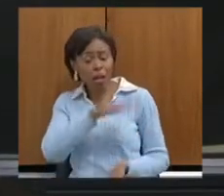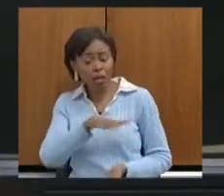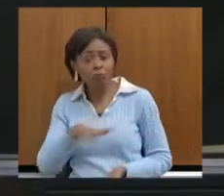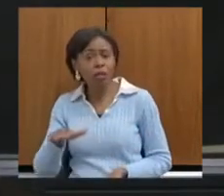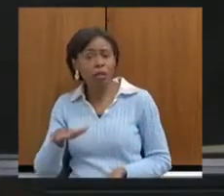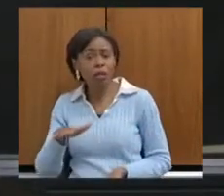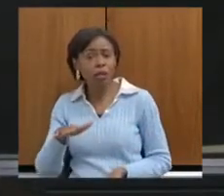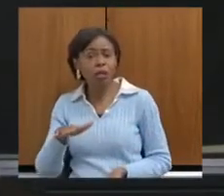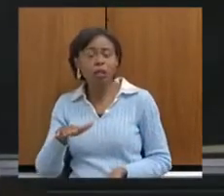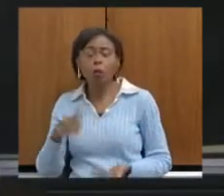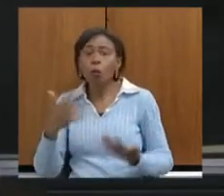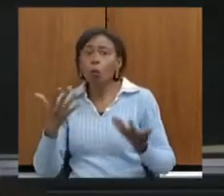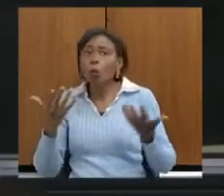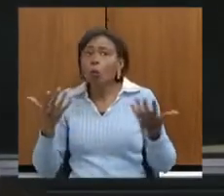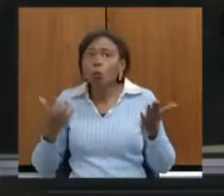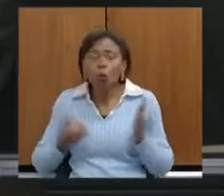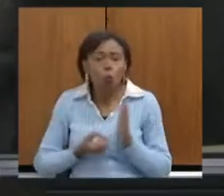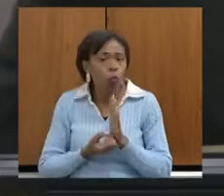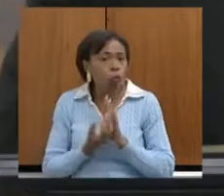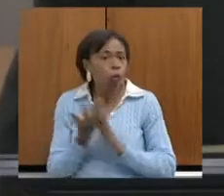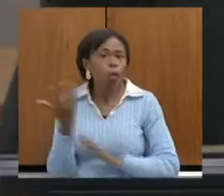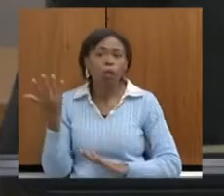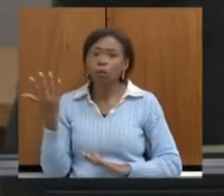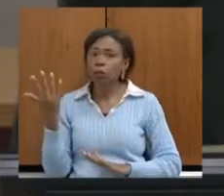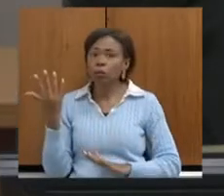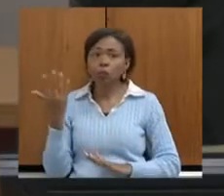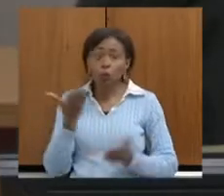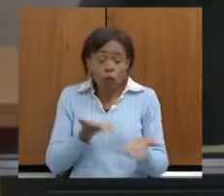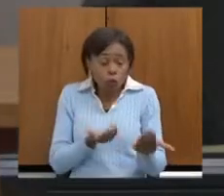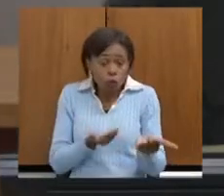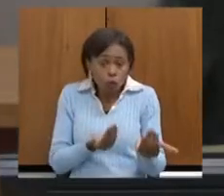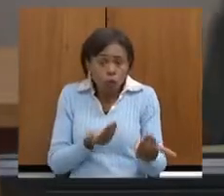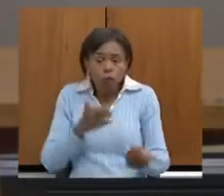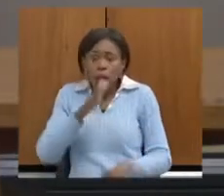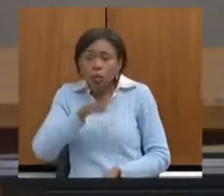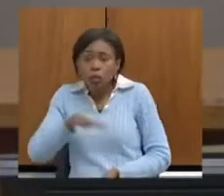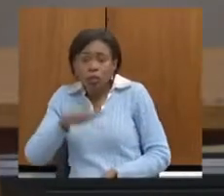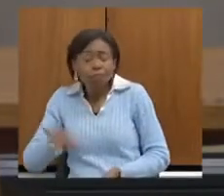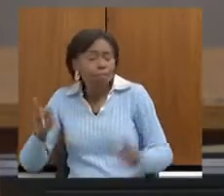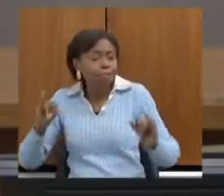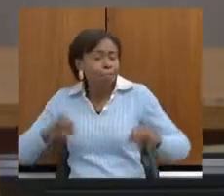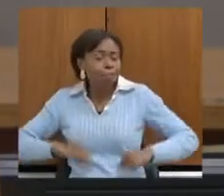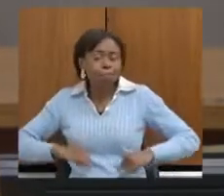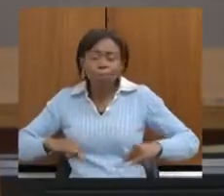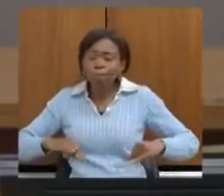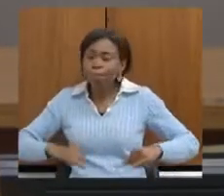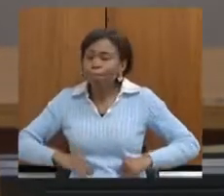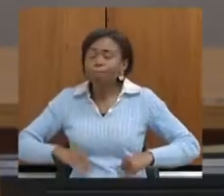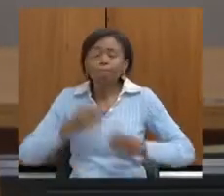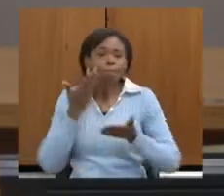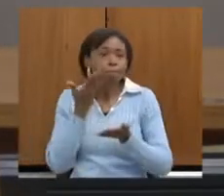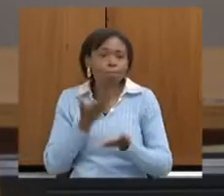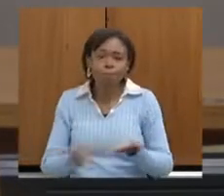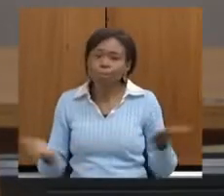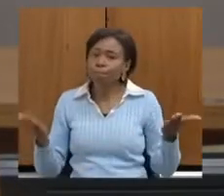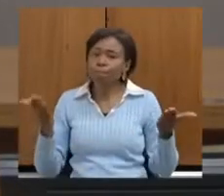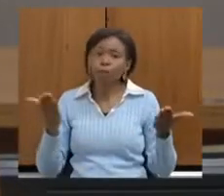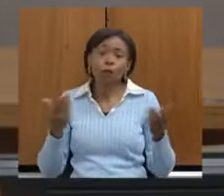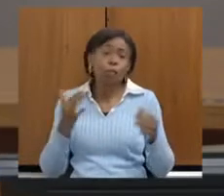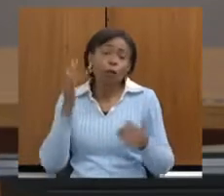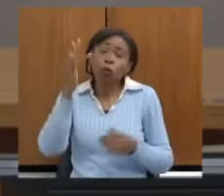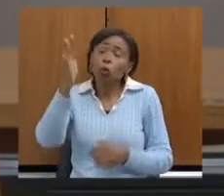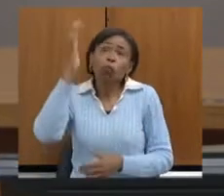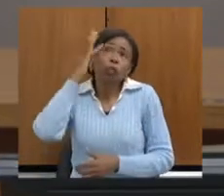gente padeceu com a nossa infância e juventude também não tendo condições de